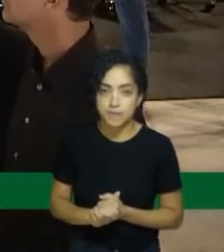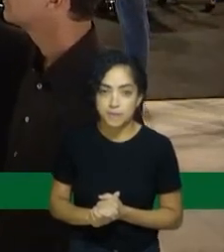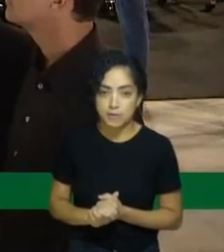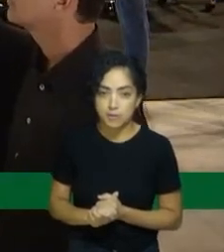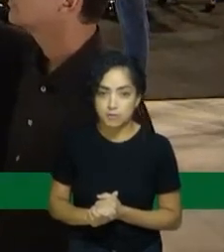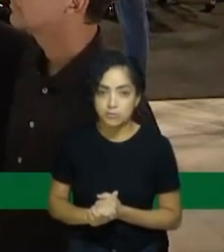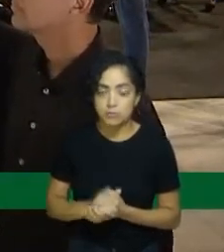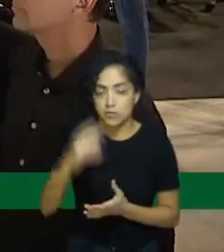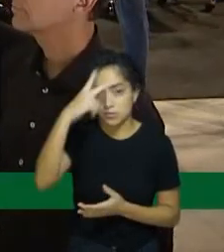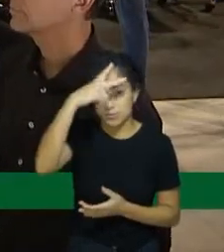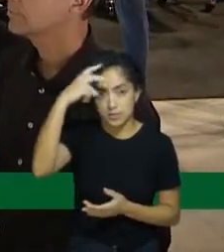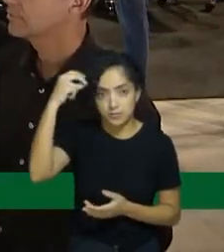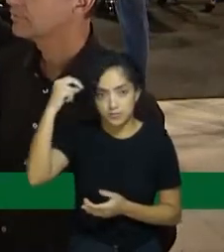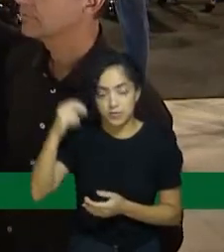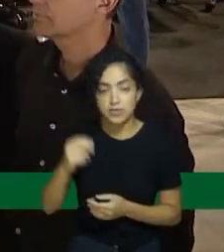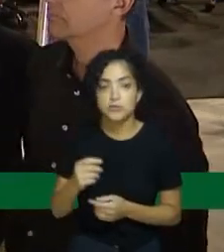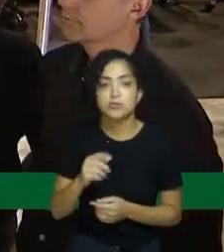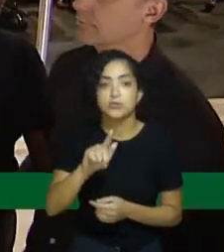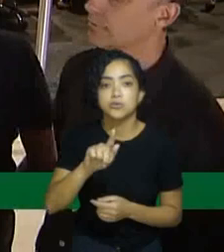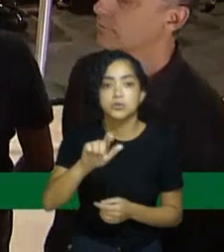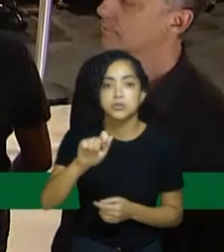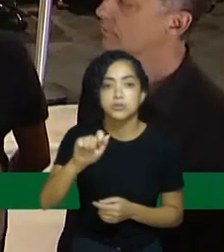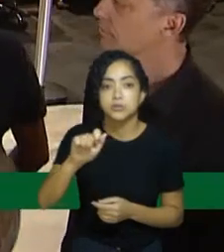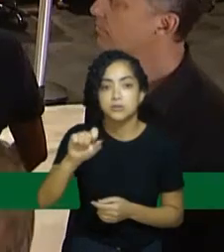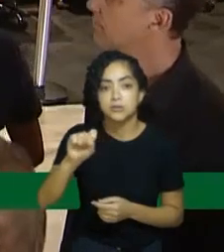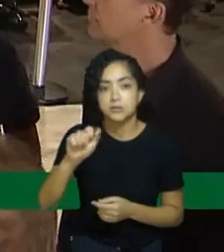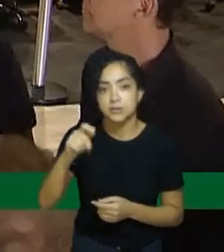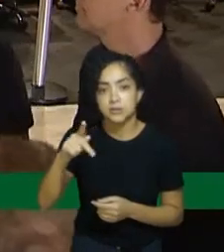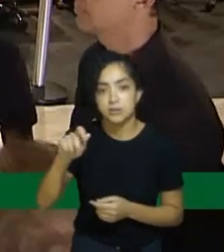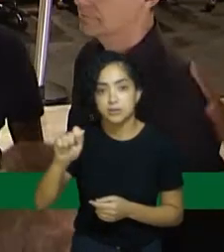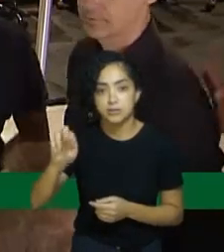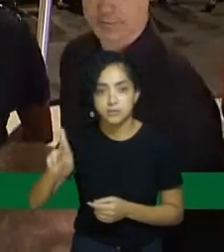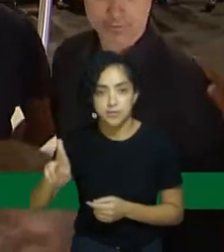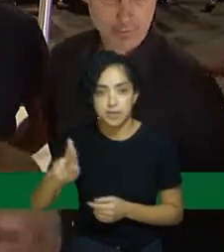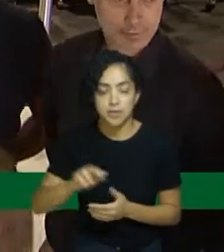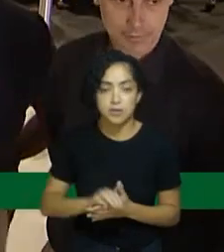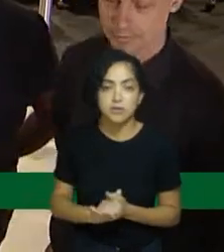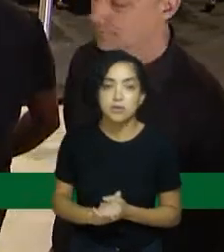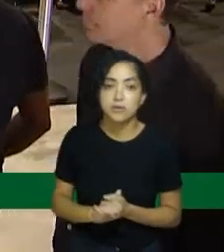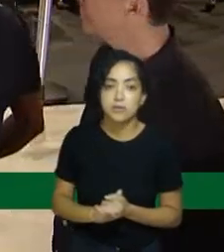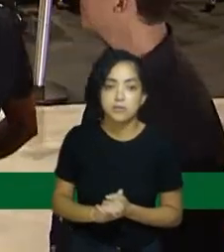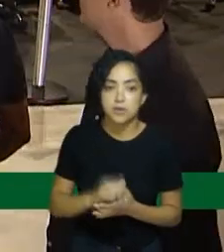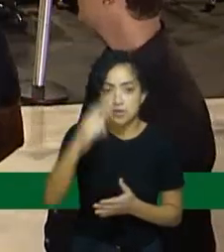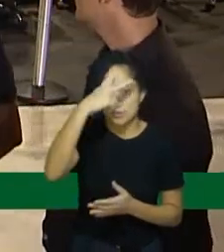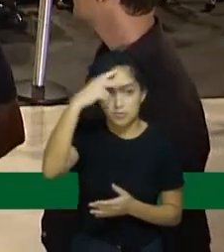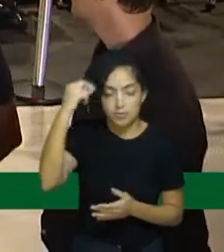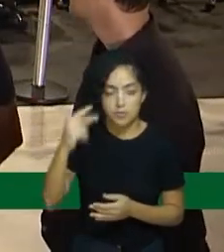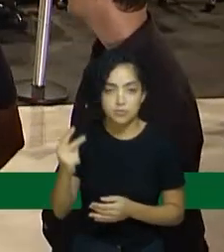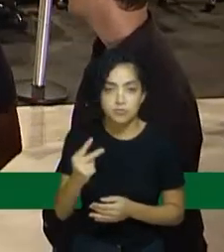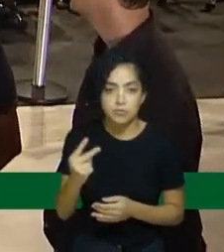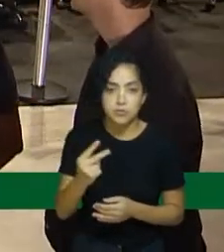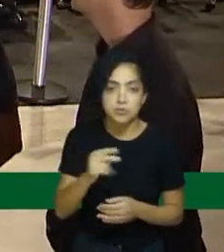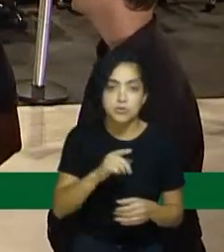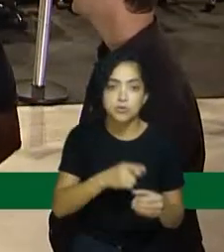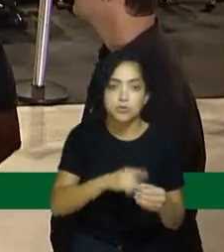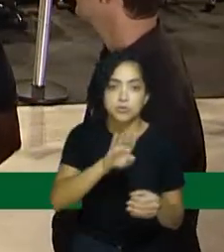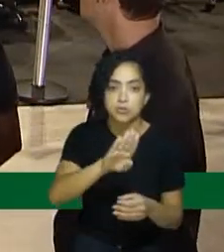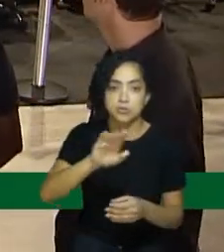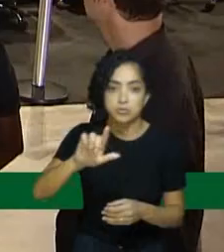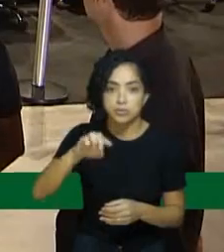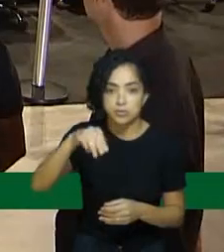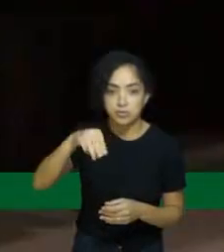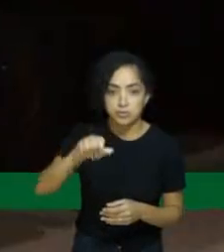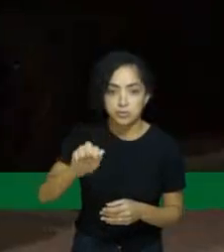prefeito do município de Gaspar Cléber Vandal vice-prefeito do município de Blumenau Maria Regina